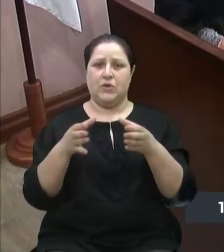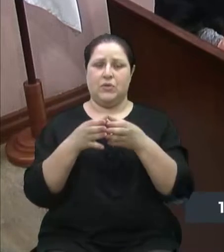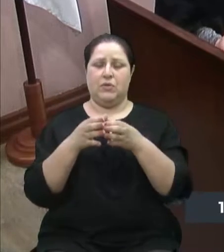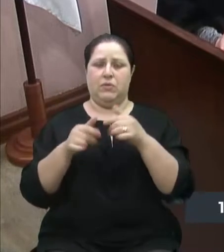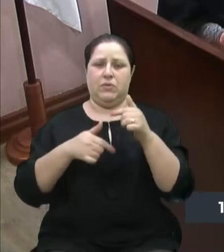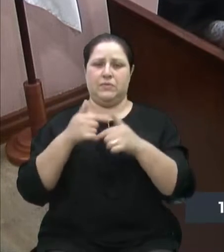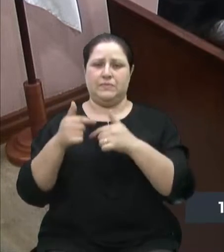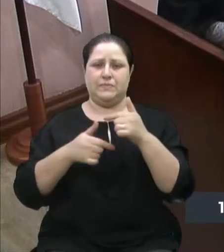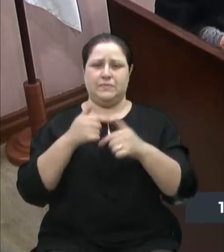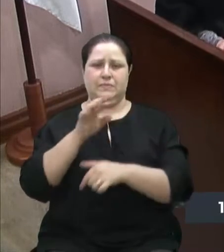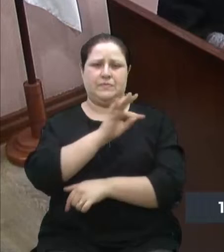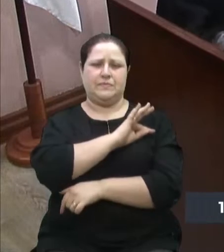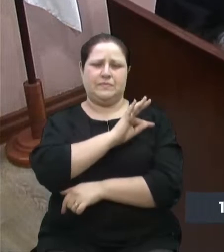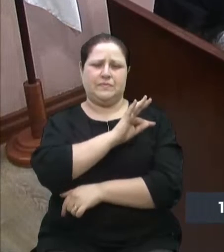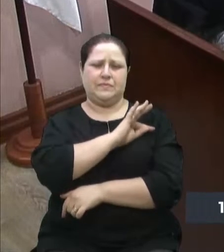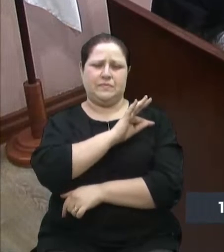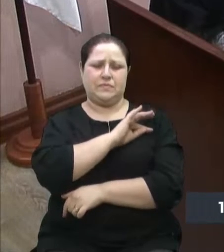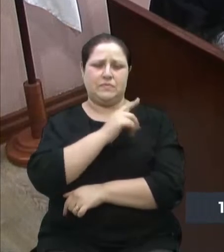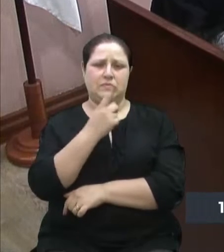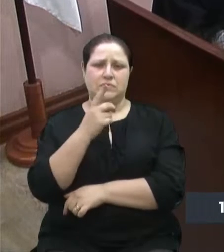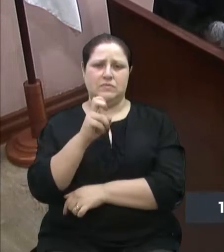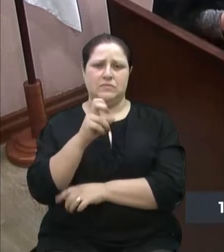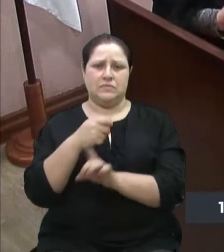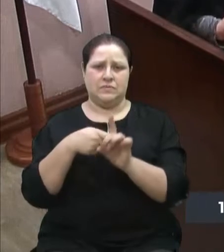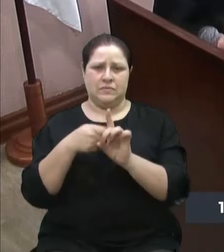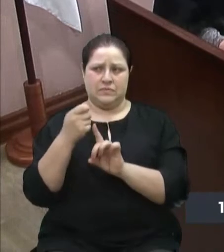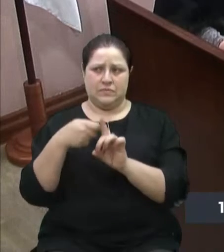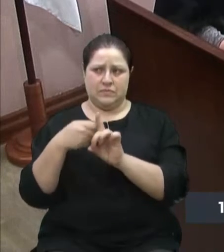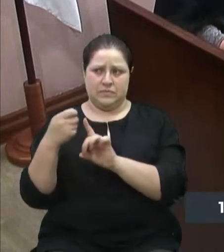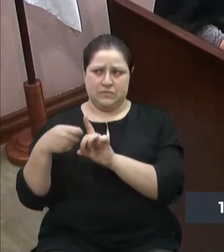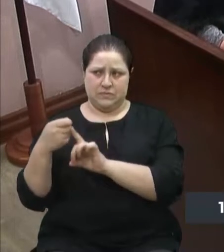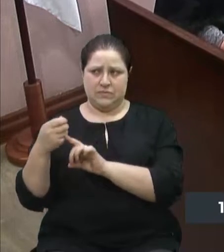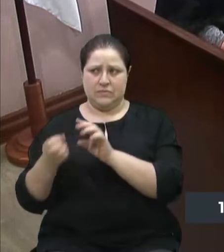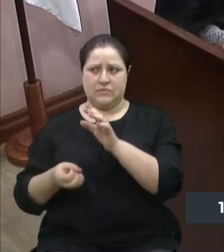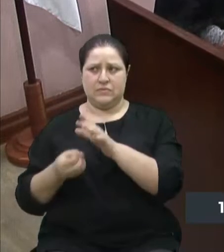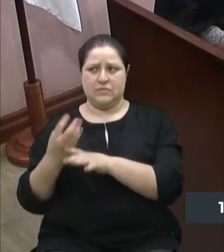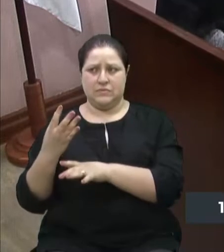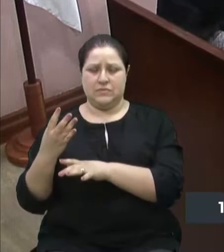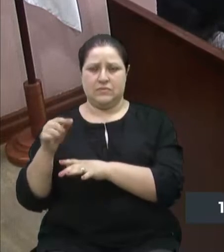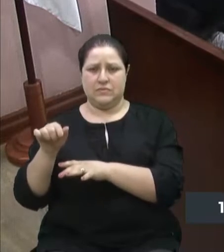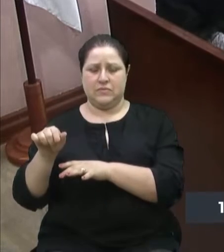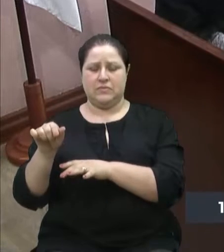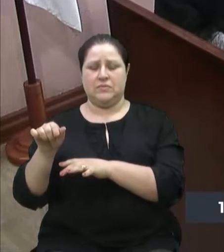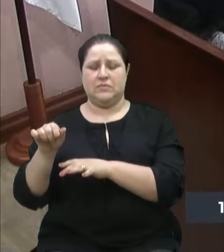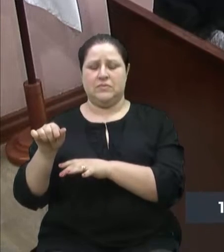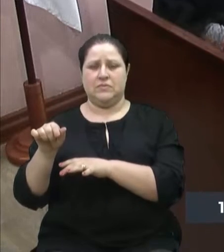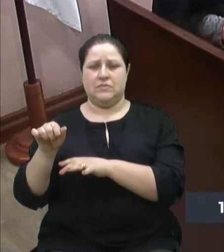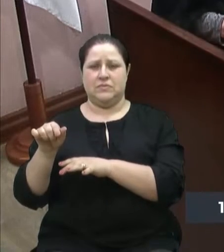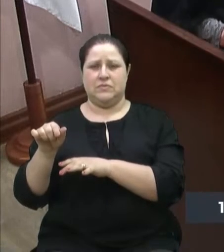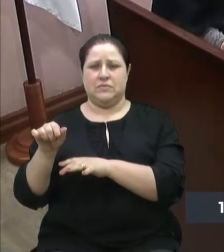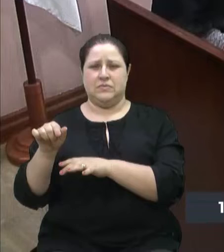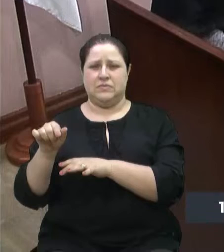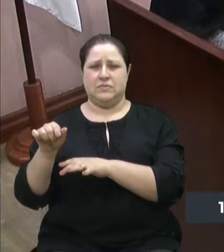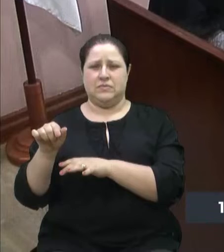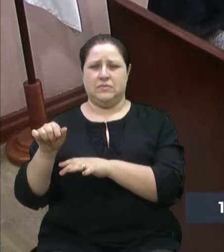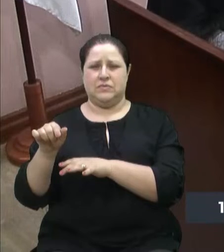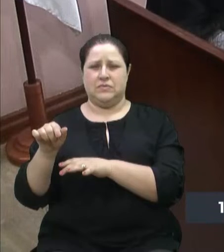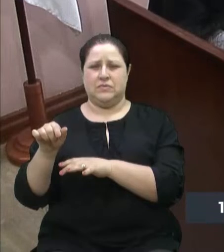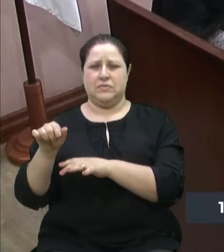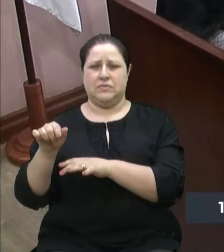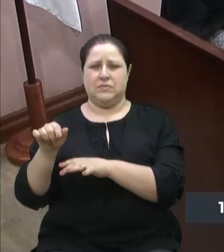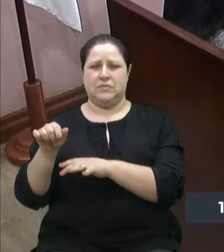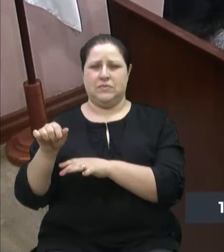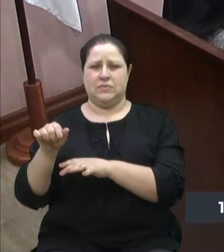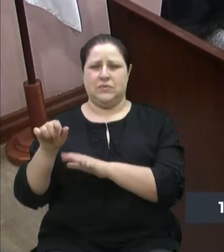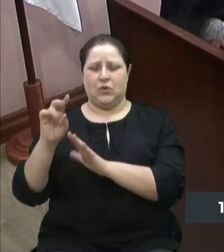meses na elaboração desse instrumento, teve participação do Conselho de Mobilidade Urbana, que a gente também precisa